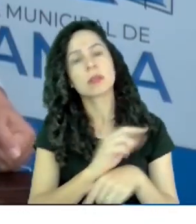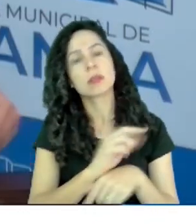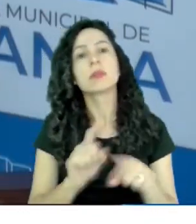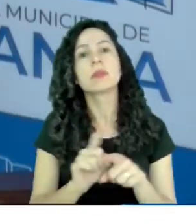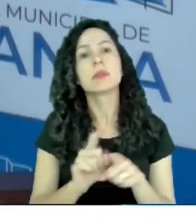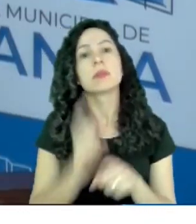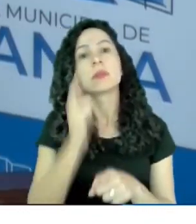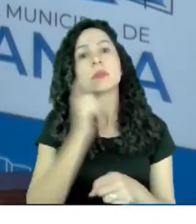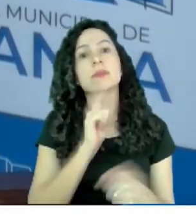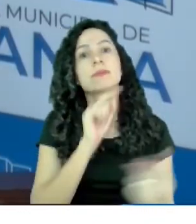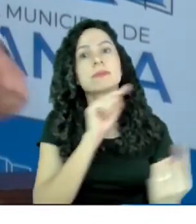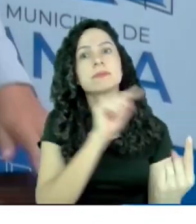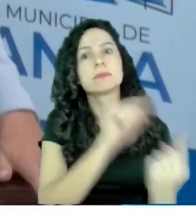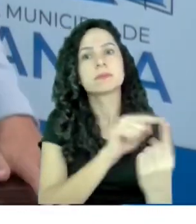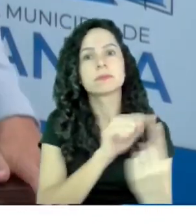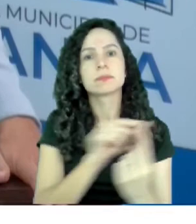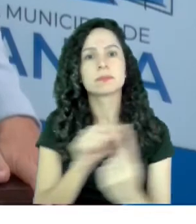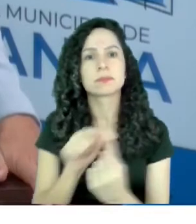eficácia